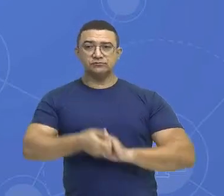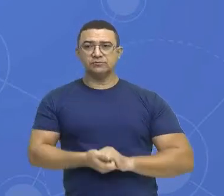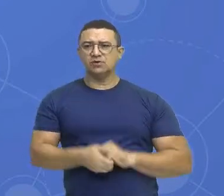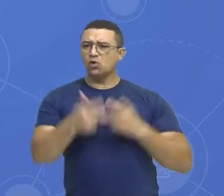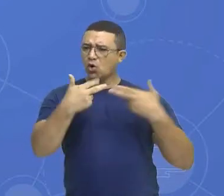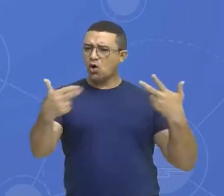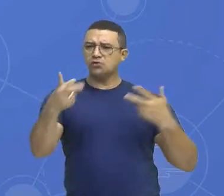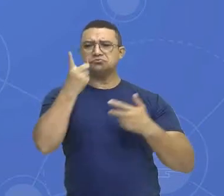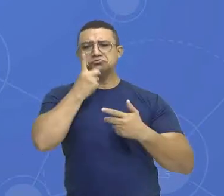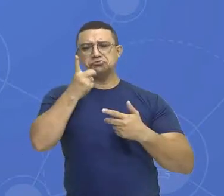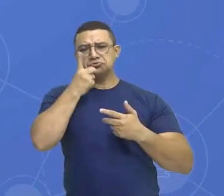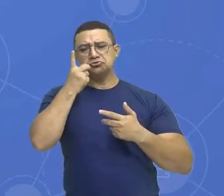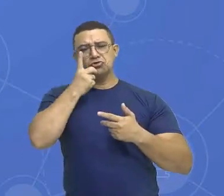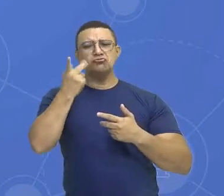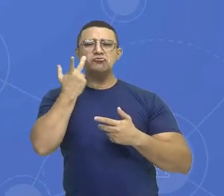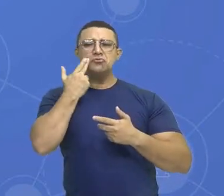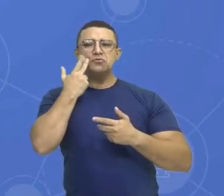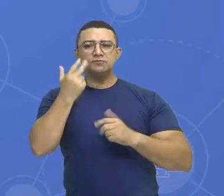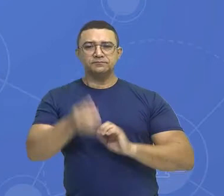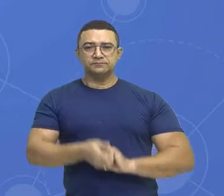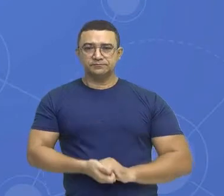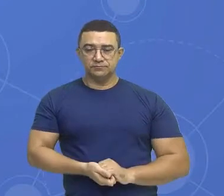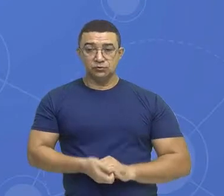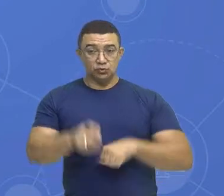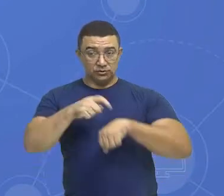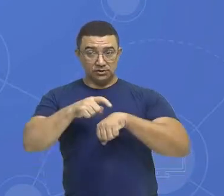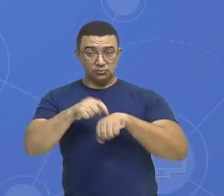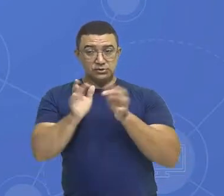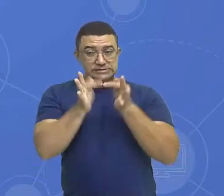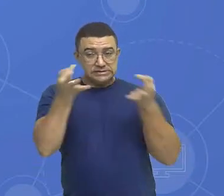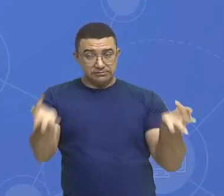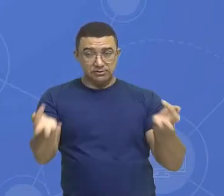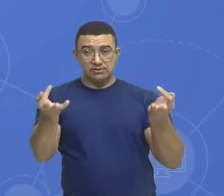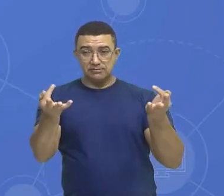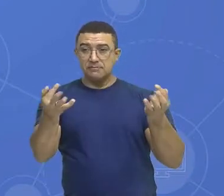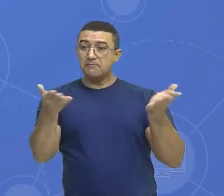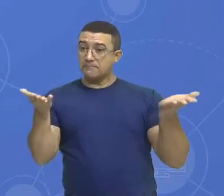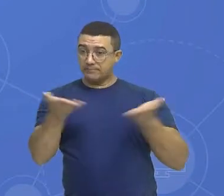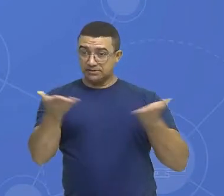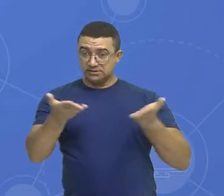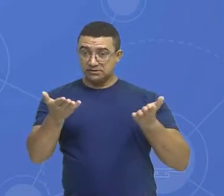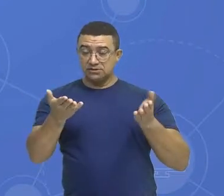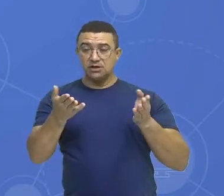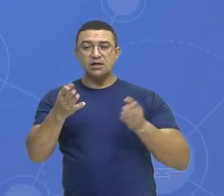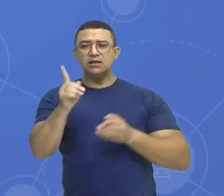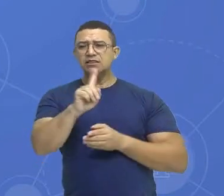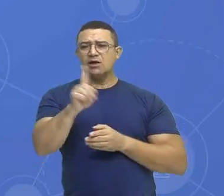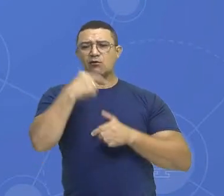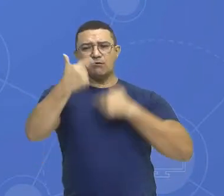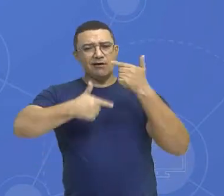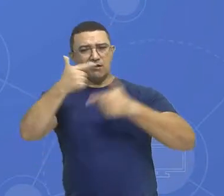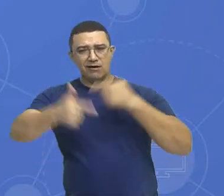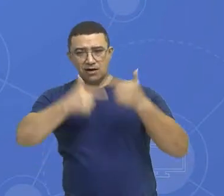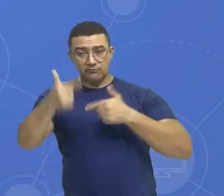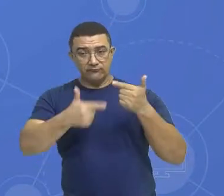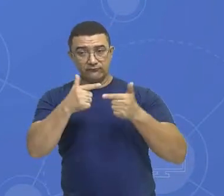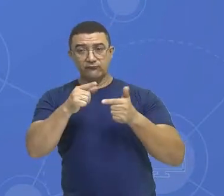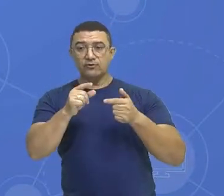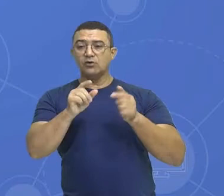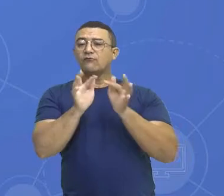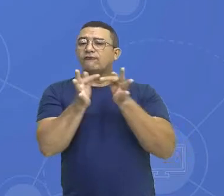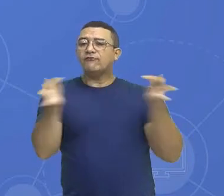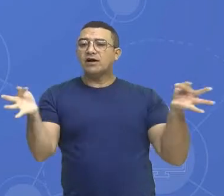atividades que nós fazemos todos os dias. Bem, o simple present, nós não trabalhamos ele na forma negativa e interrogativa sem esses nossos